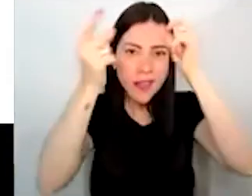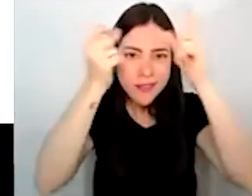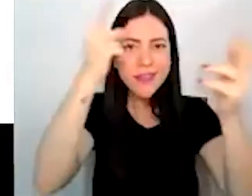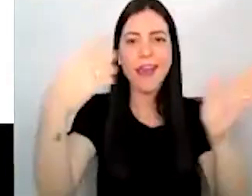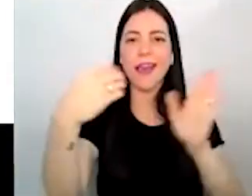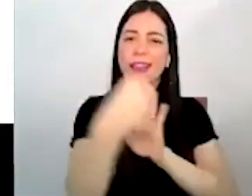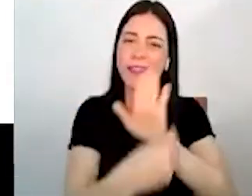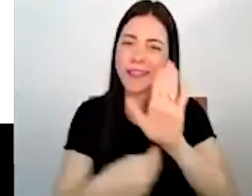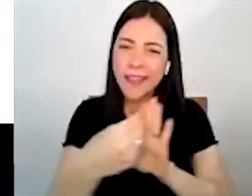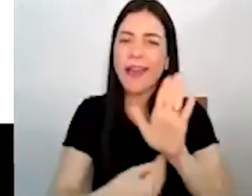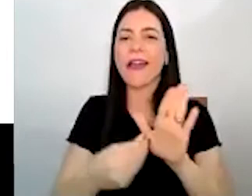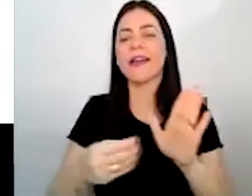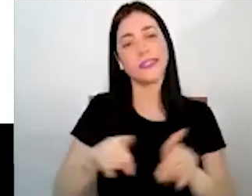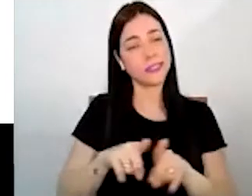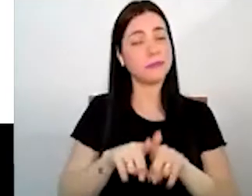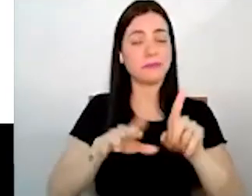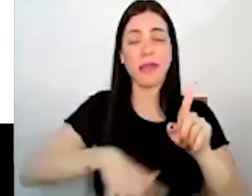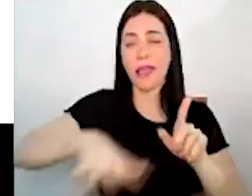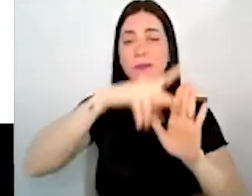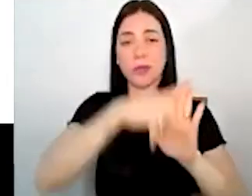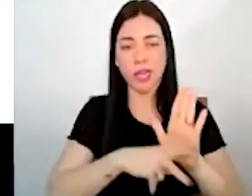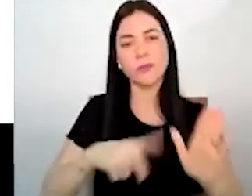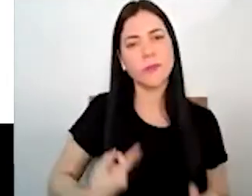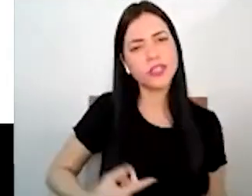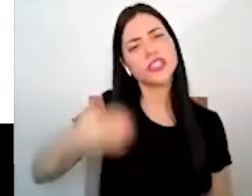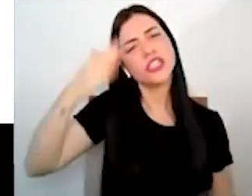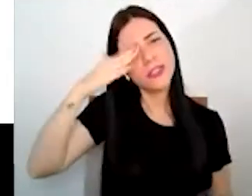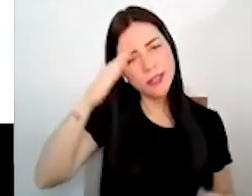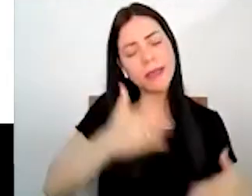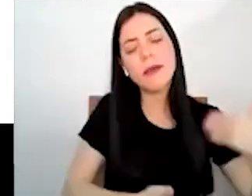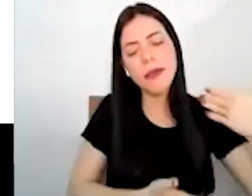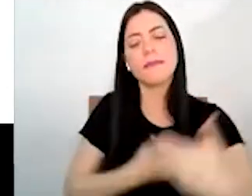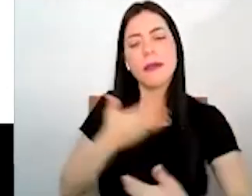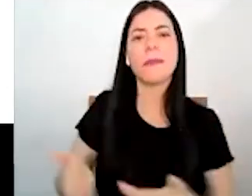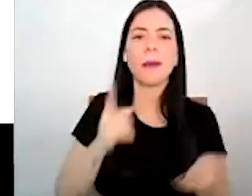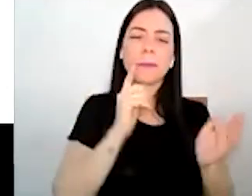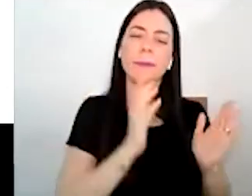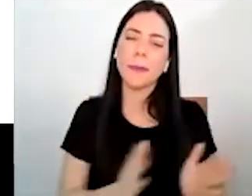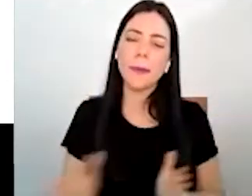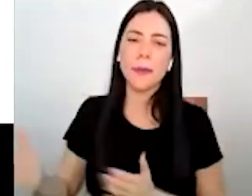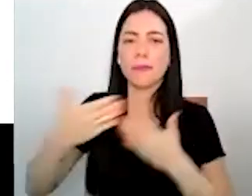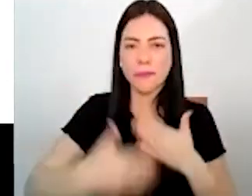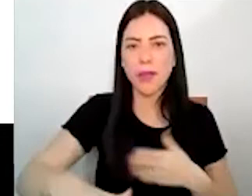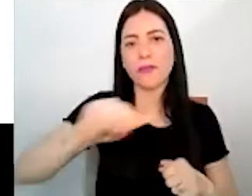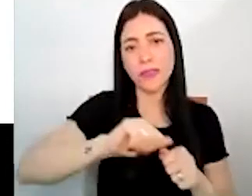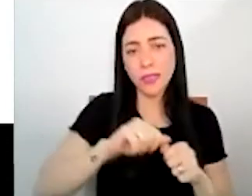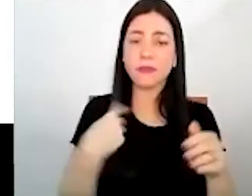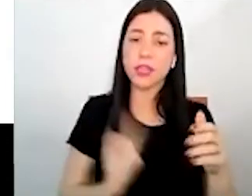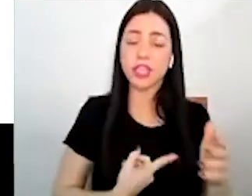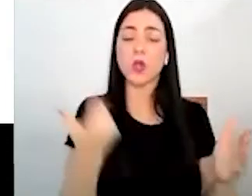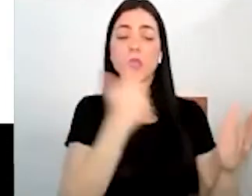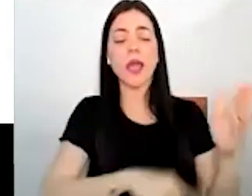e de projeto. É entender que à medida que a gente vai fazendo, a gente vai criando aí um repertório de soluções,